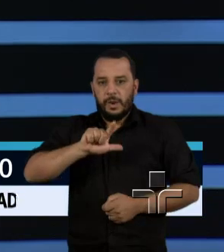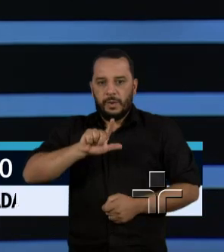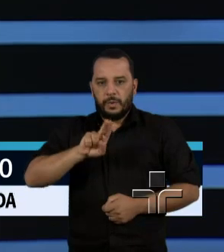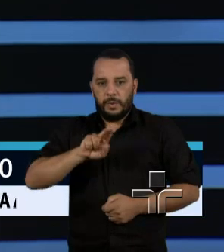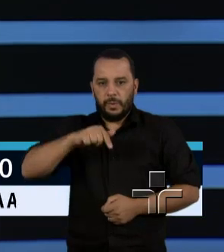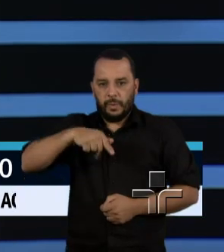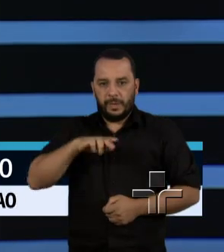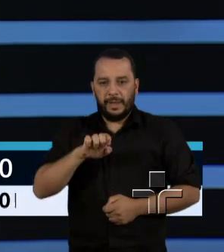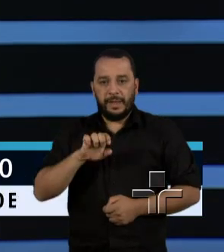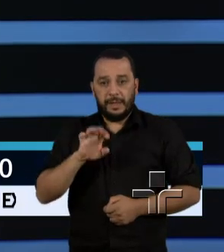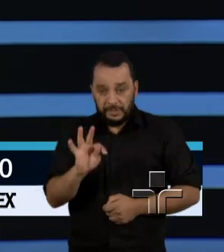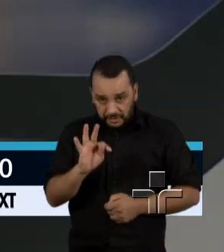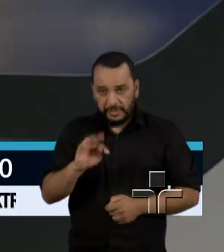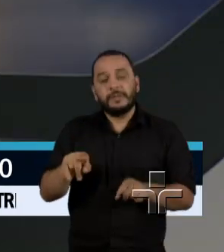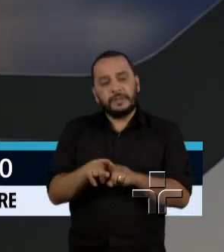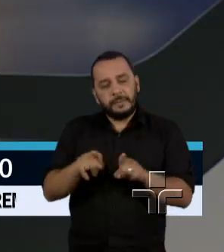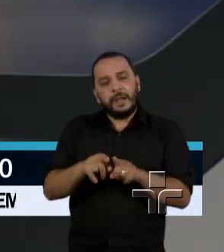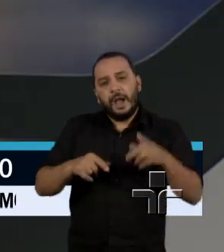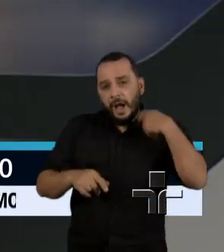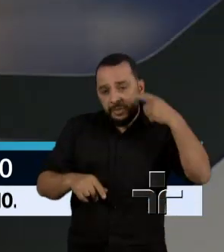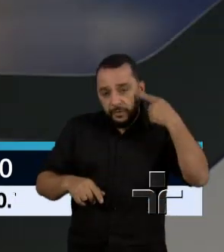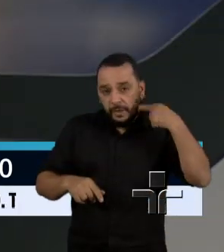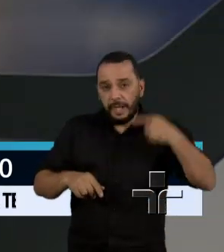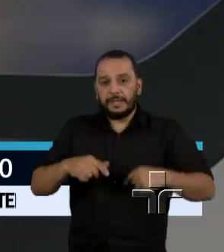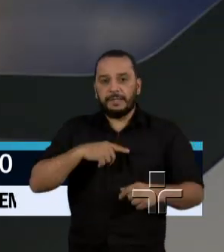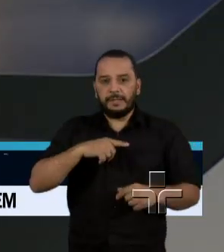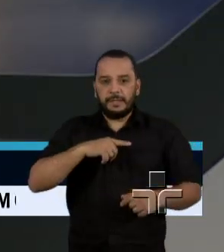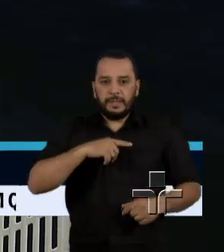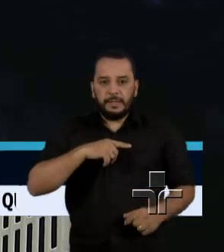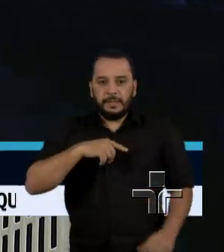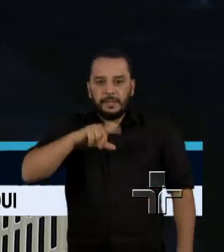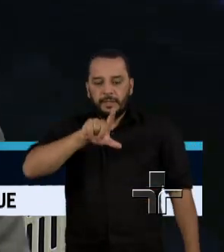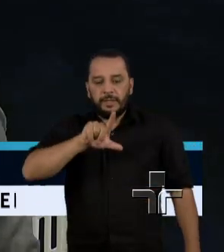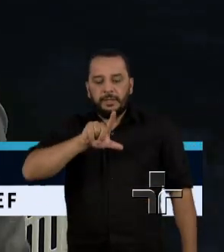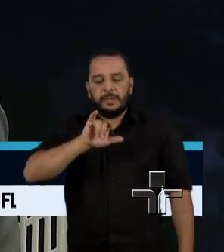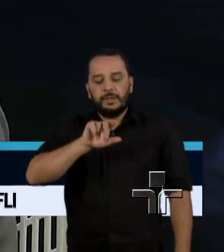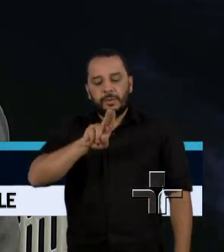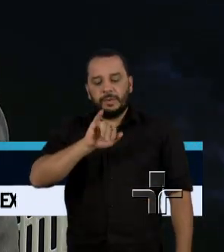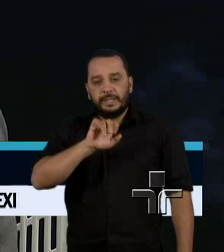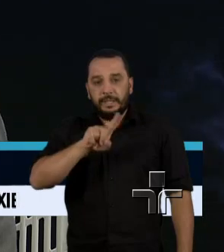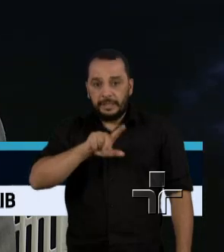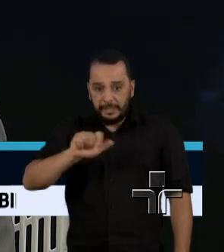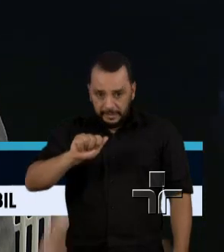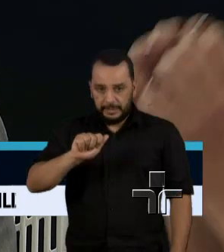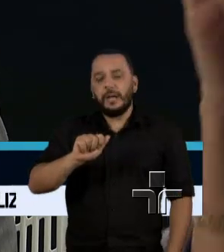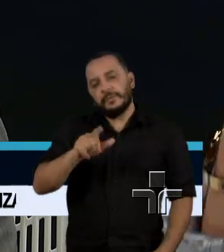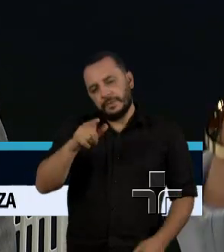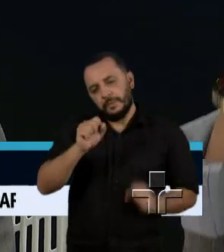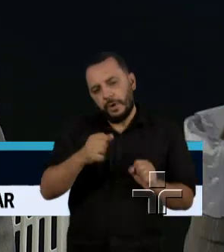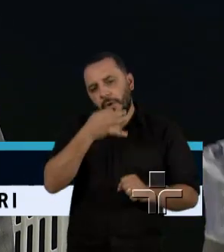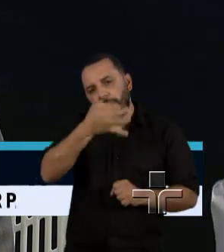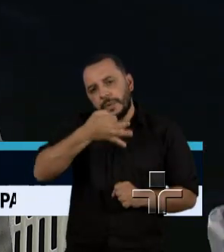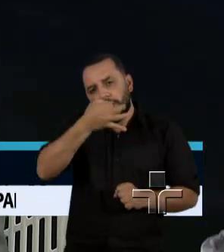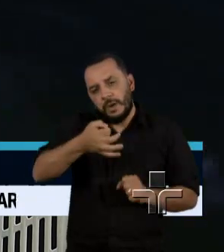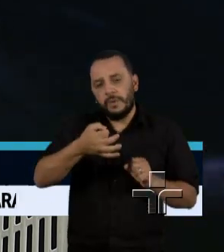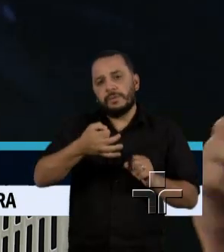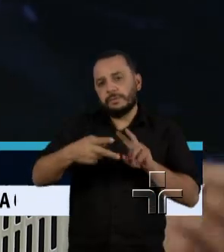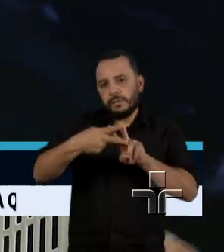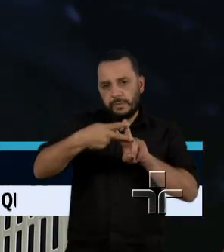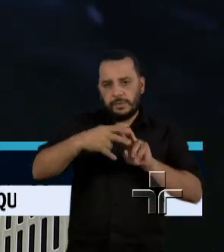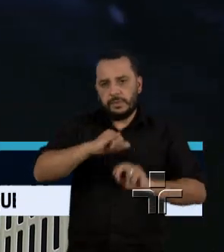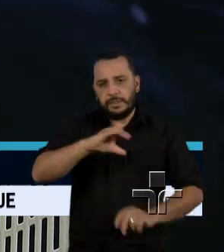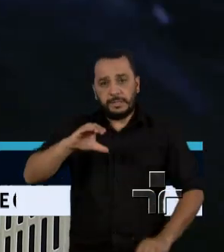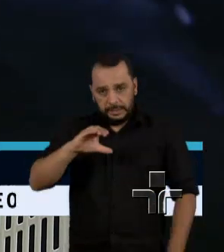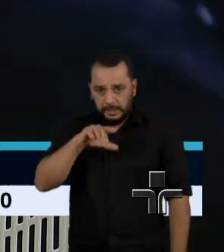do canal My News, e a advogada Luísa Najib Eluf. E lembrando que você pode mandar perguntas e fazer comentários pelo Twitter na